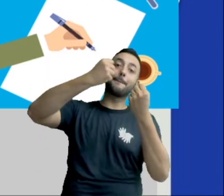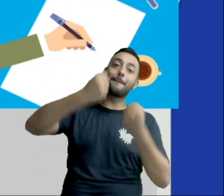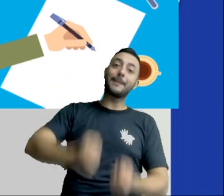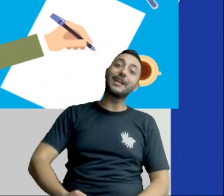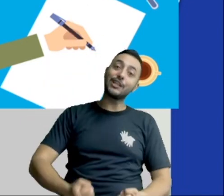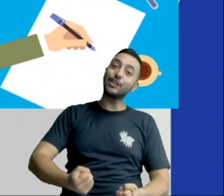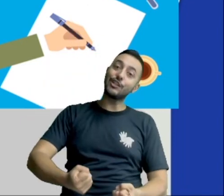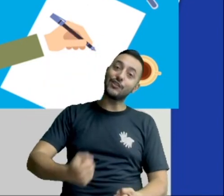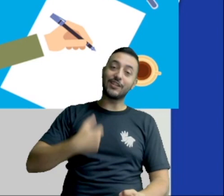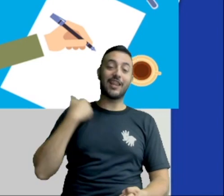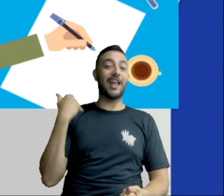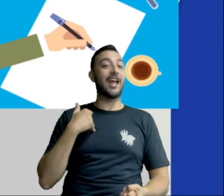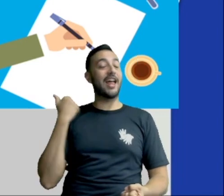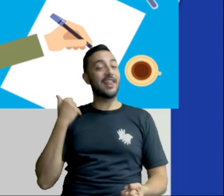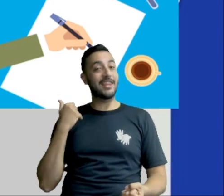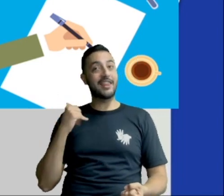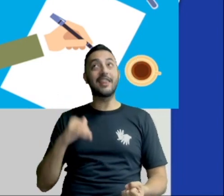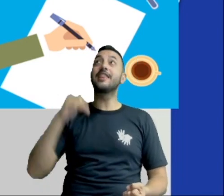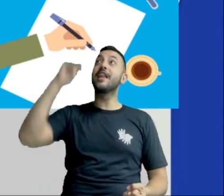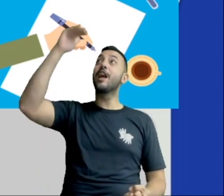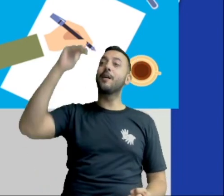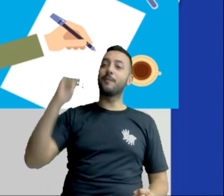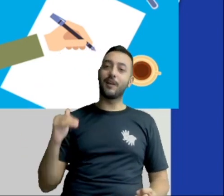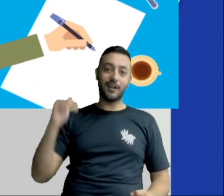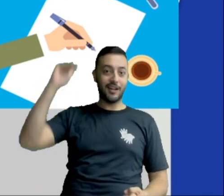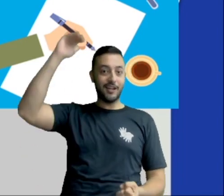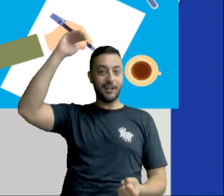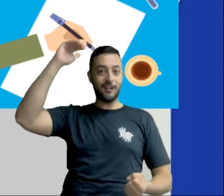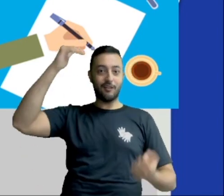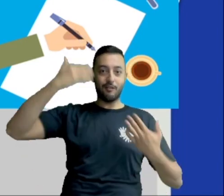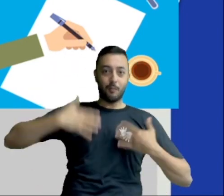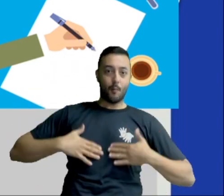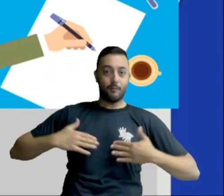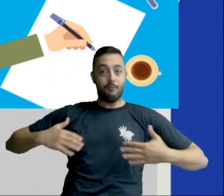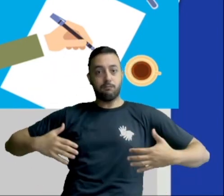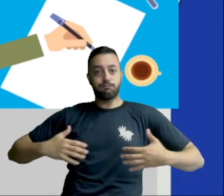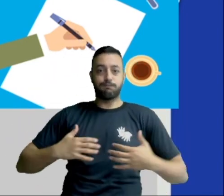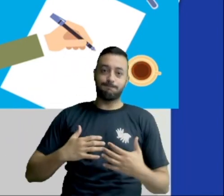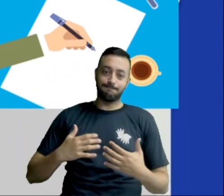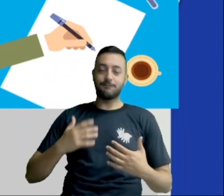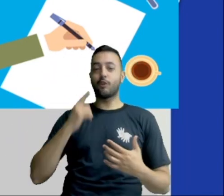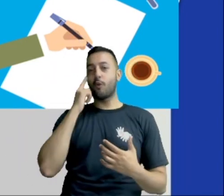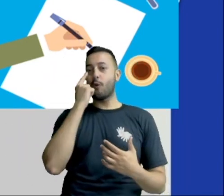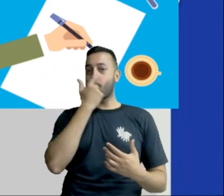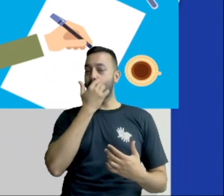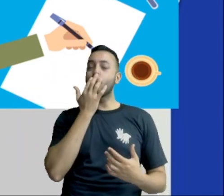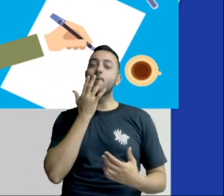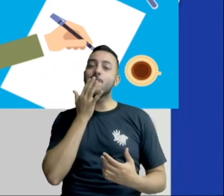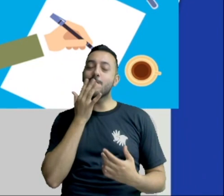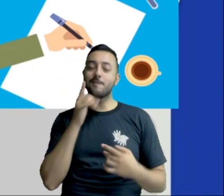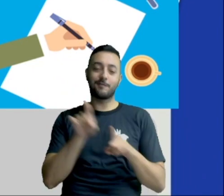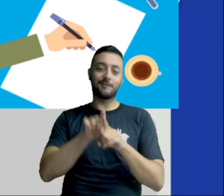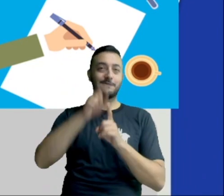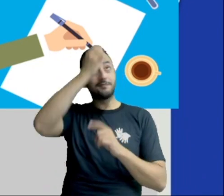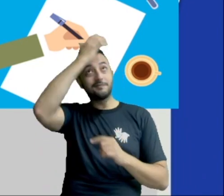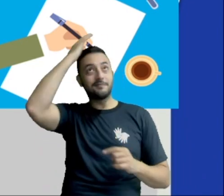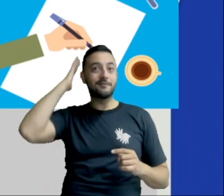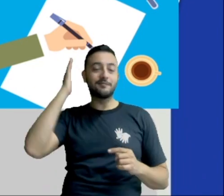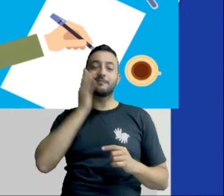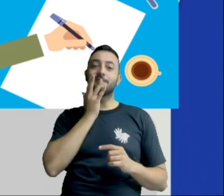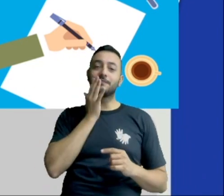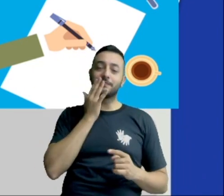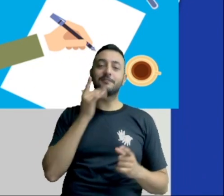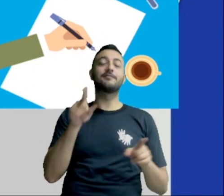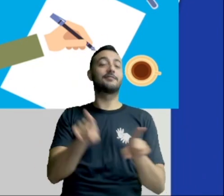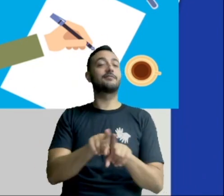peso, idade, tamanho, tipo e cor dos olhos e cabelos. Não esquece também